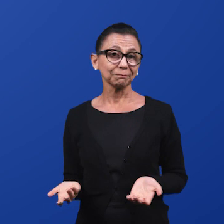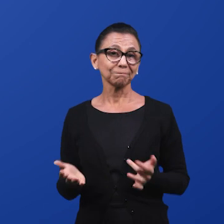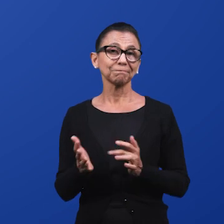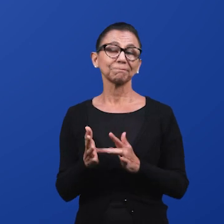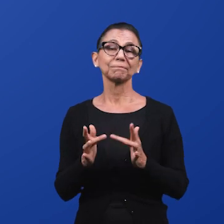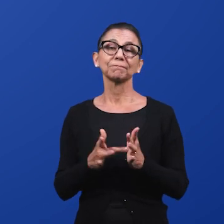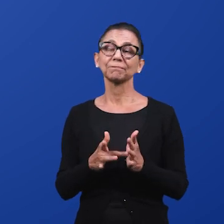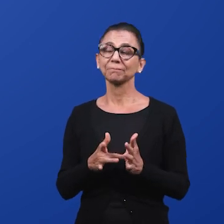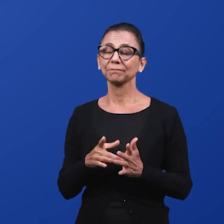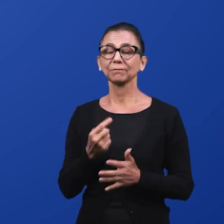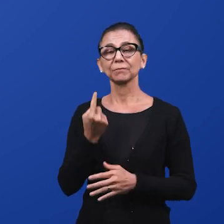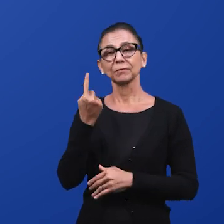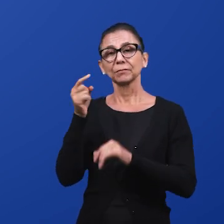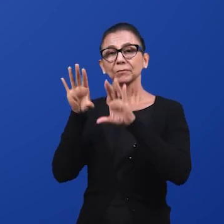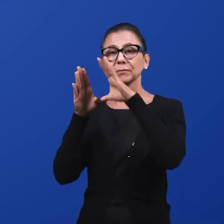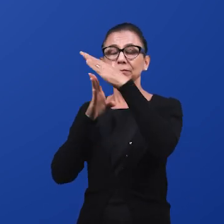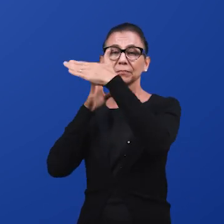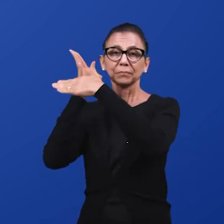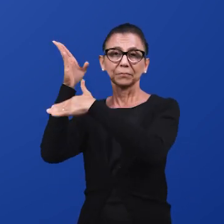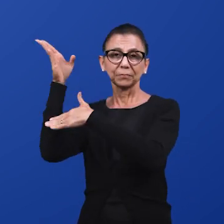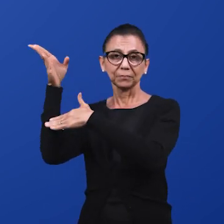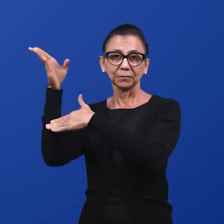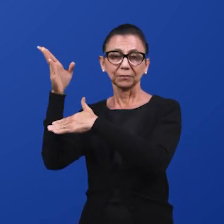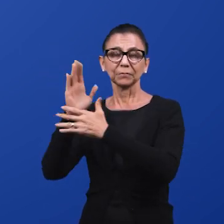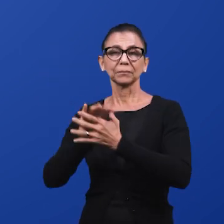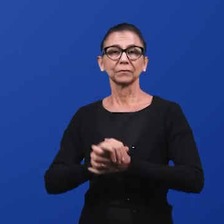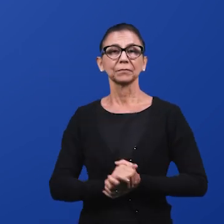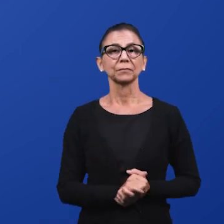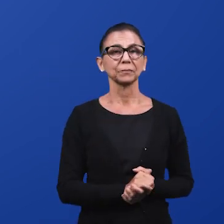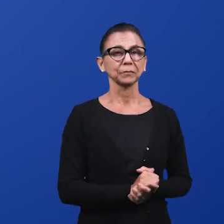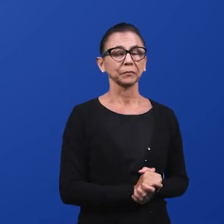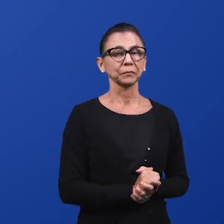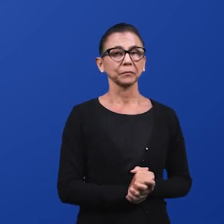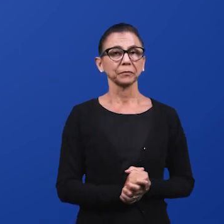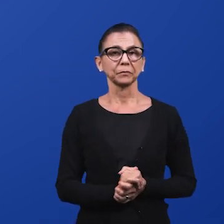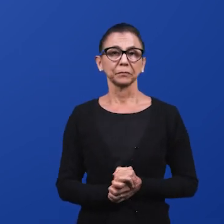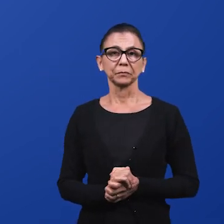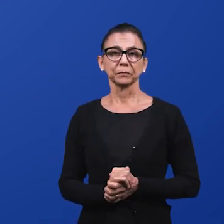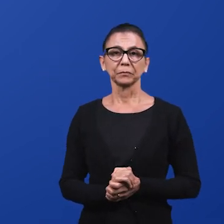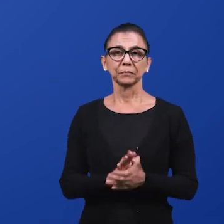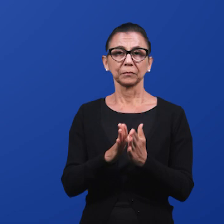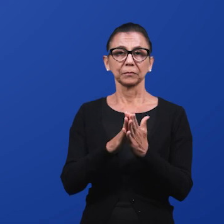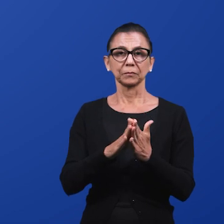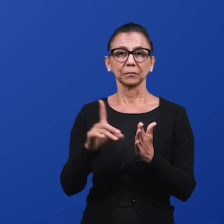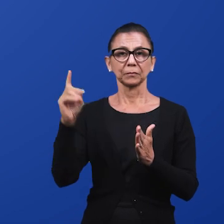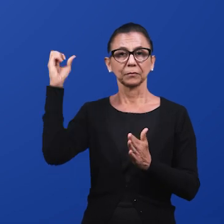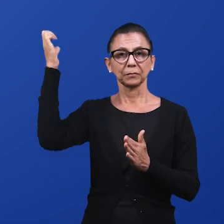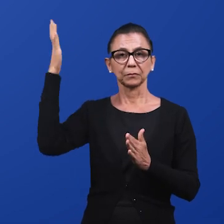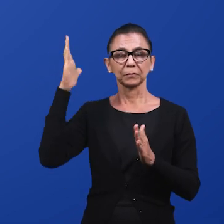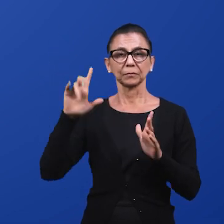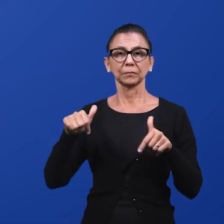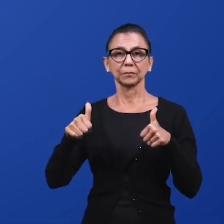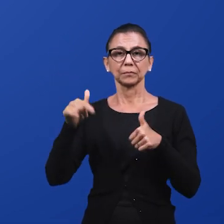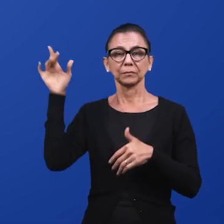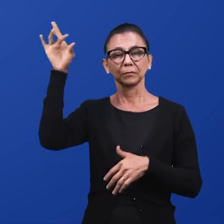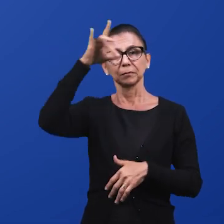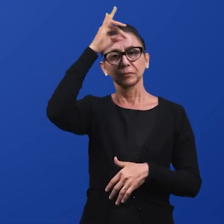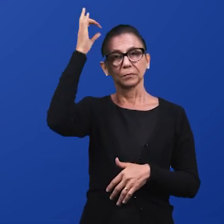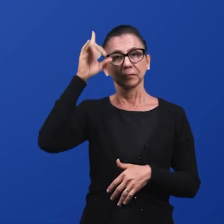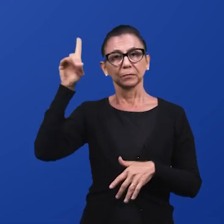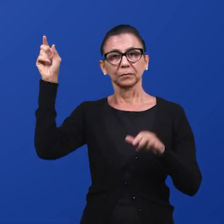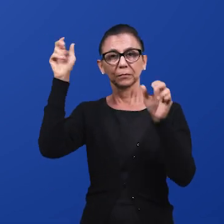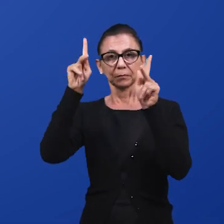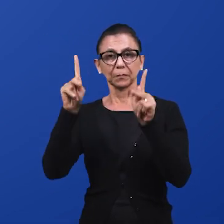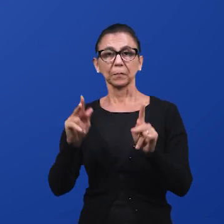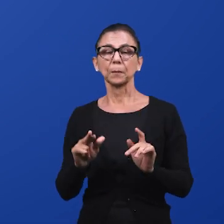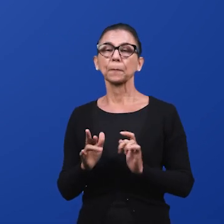nossa esperança de glória. Ele é o mistério da palavra, que é revelado pelo Espírito Santo, por uma ação do Espírito Santo de Deus. A